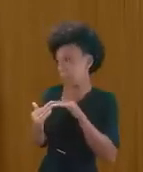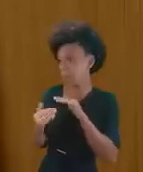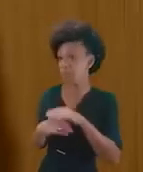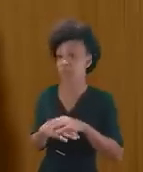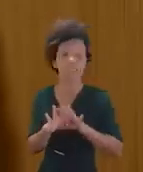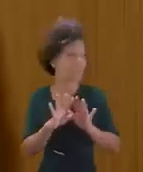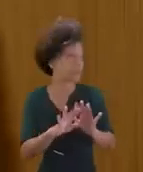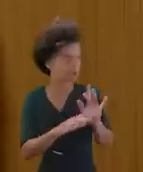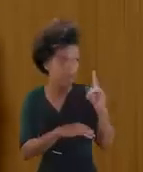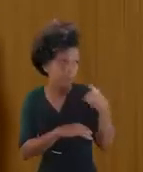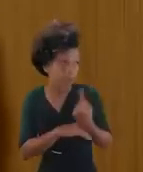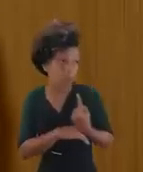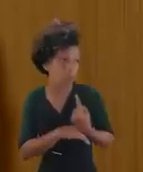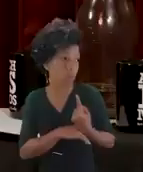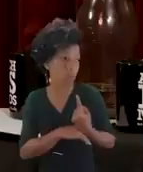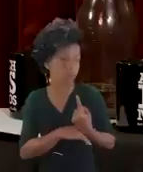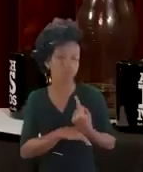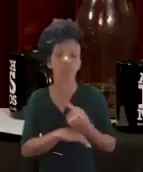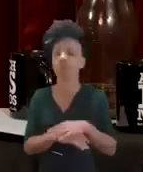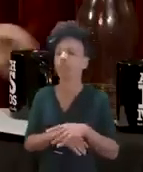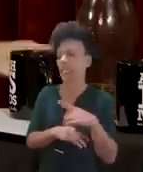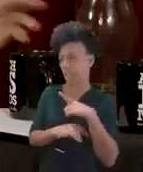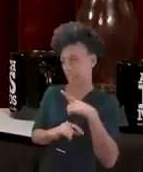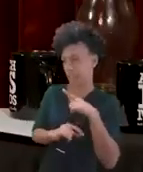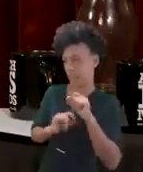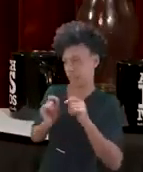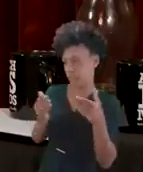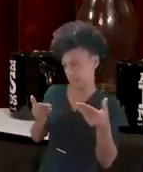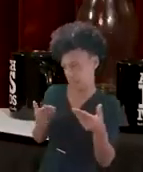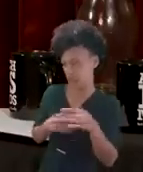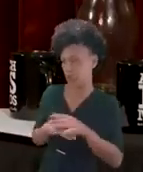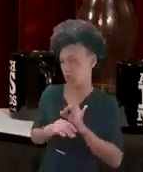então é muito doido isso daí a gente tem uma questão agora só pra